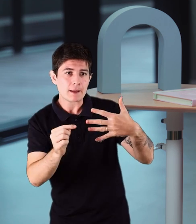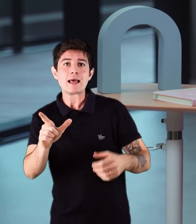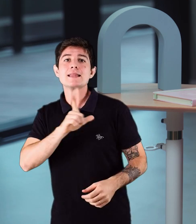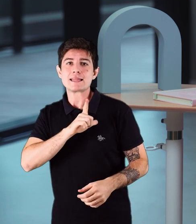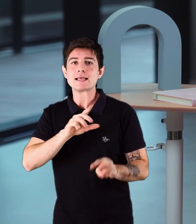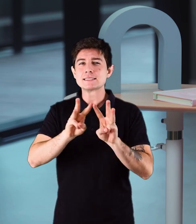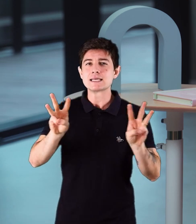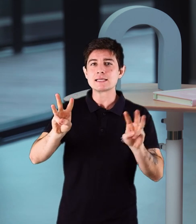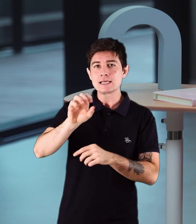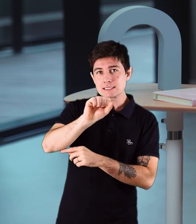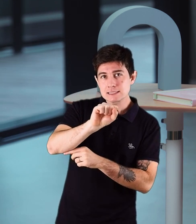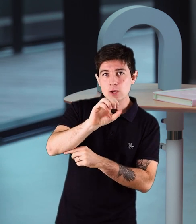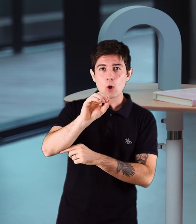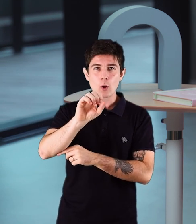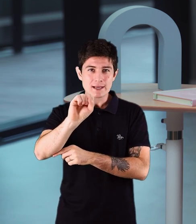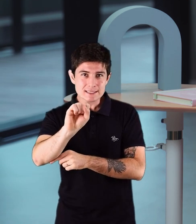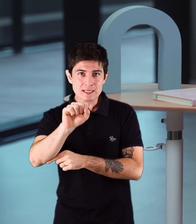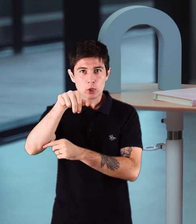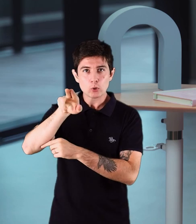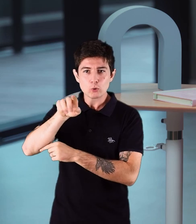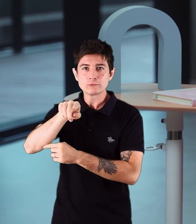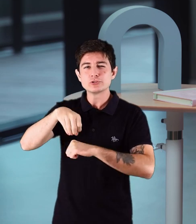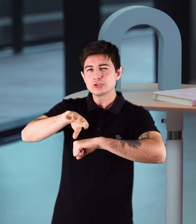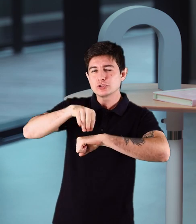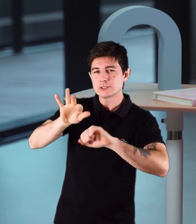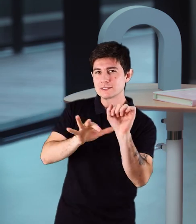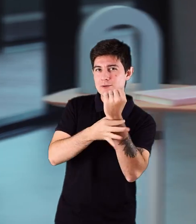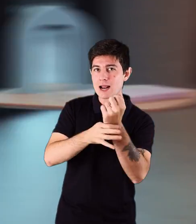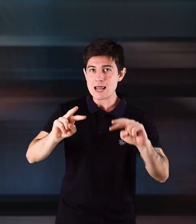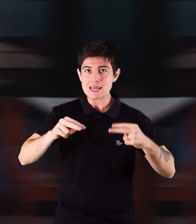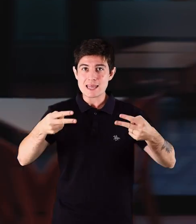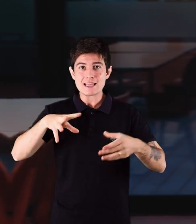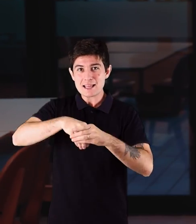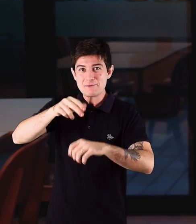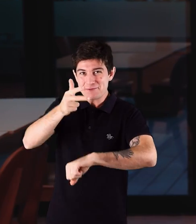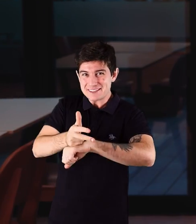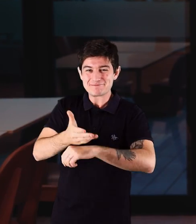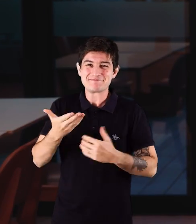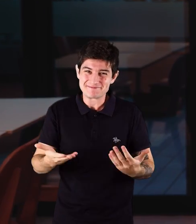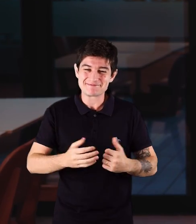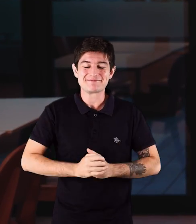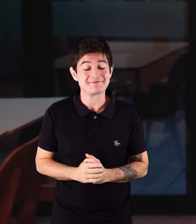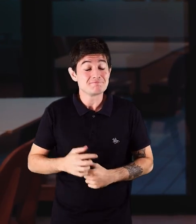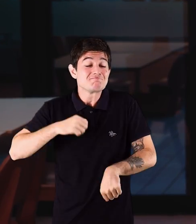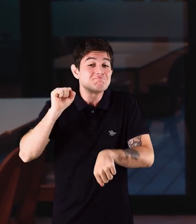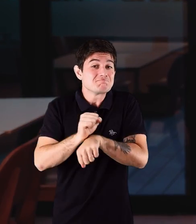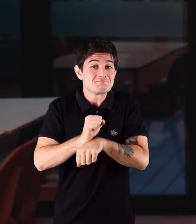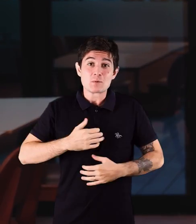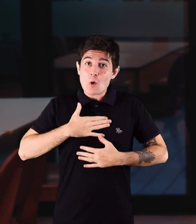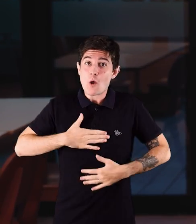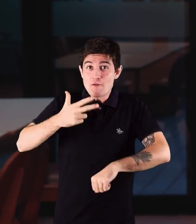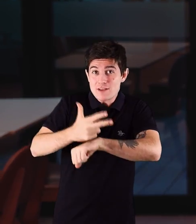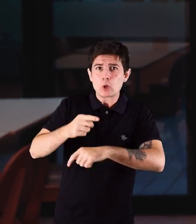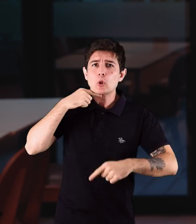nossa página especial com dicas de segurança. O link está na descrição desse vídeo. Espero que tenha gostado desse vídeo. Se tiver alguma